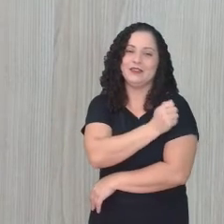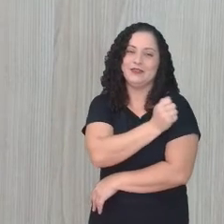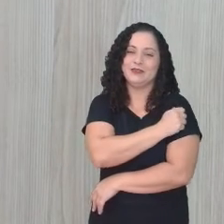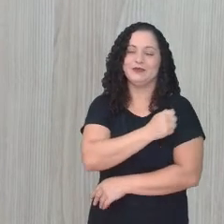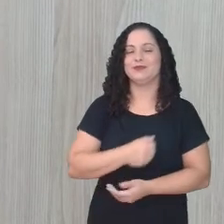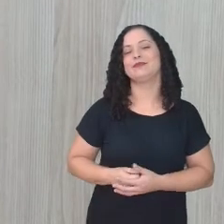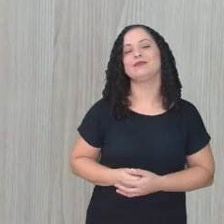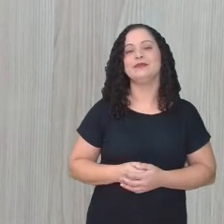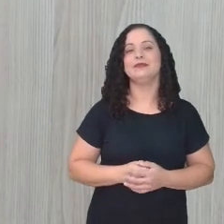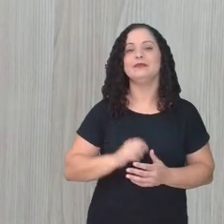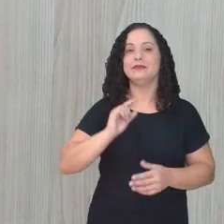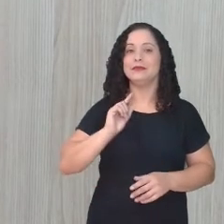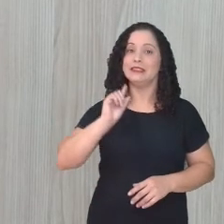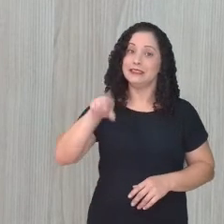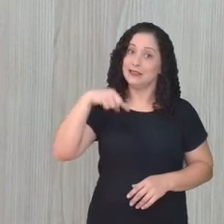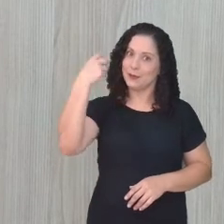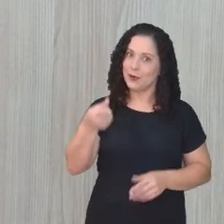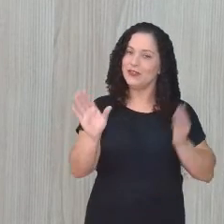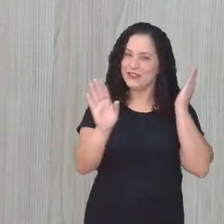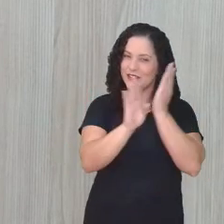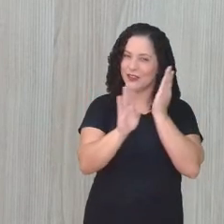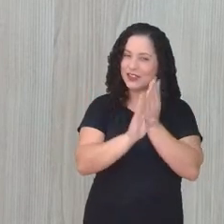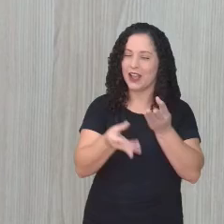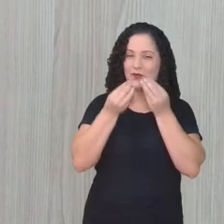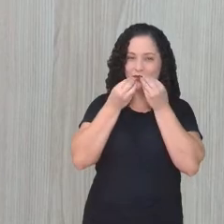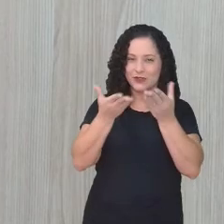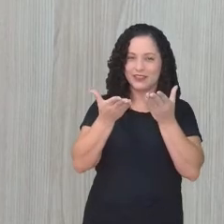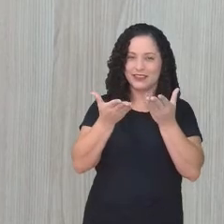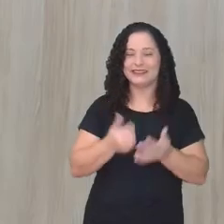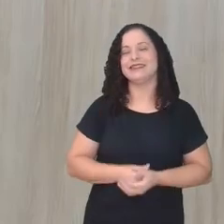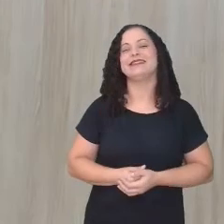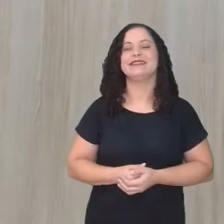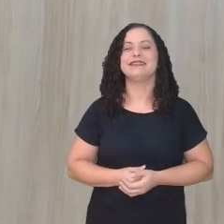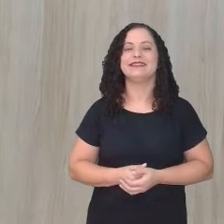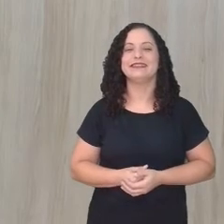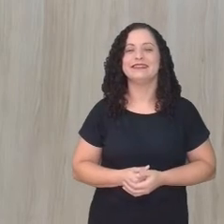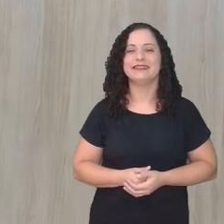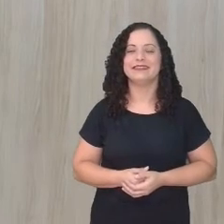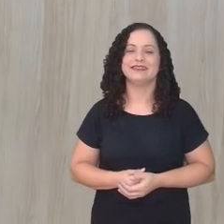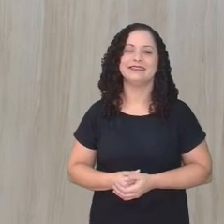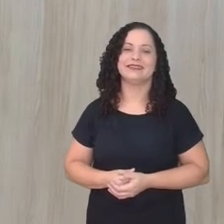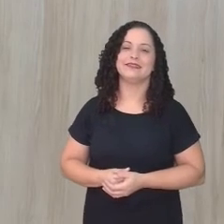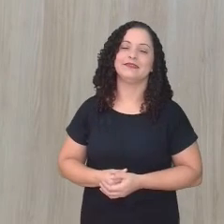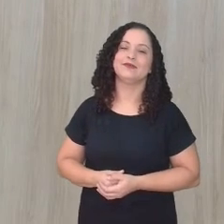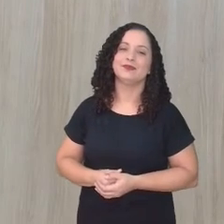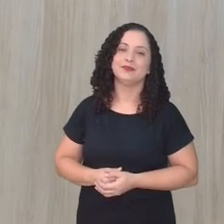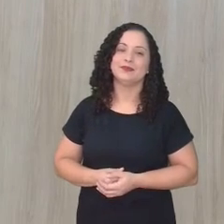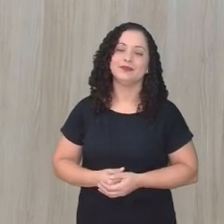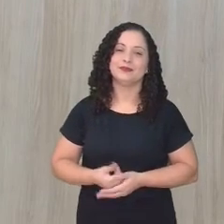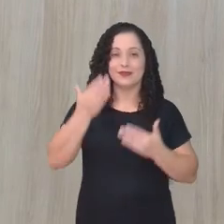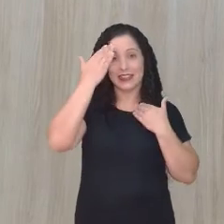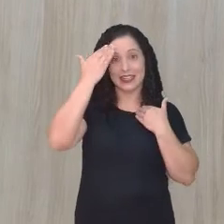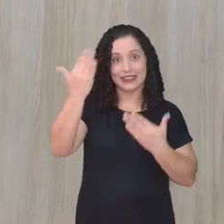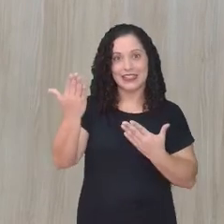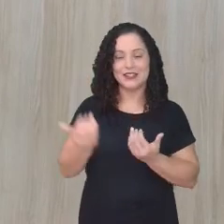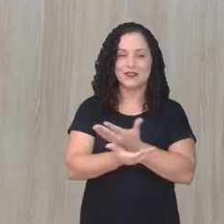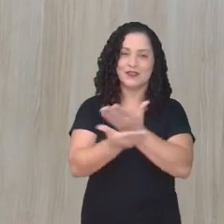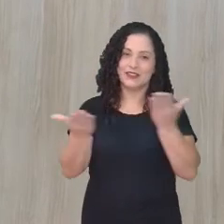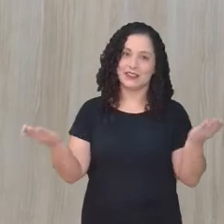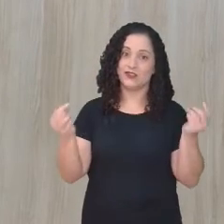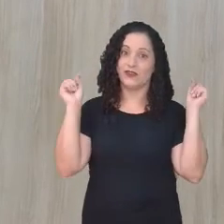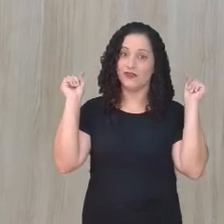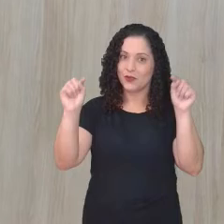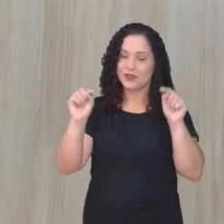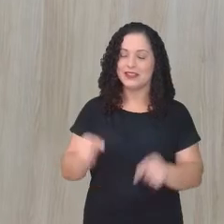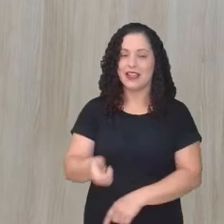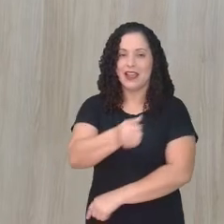E a gente se encontra num próximo momento. Um cheiro e até lá. Isso, minha gente, eu agradeço, não é, a presença de